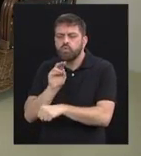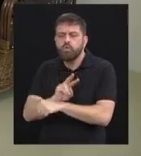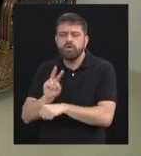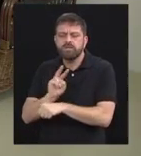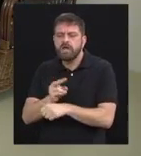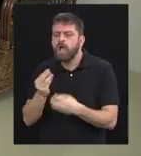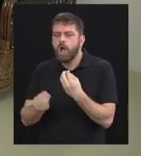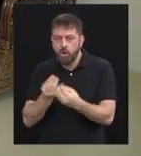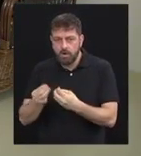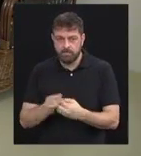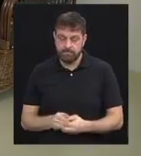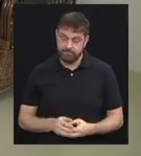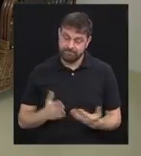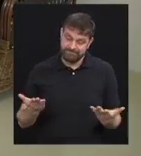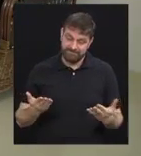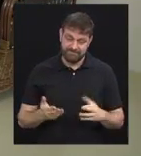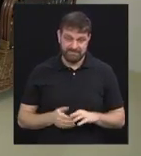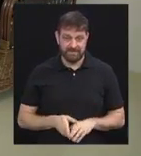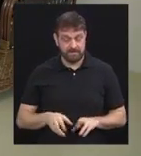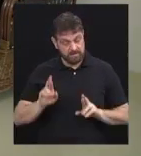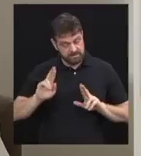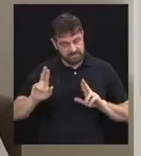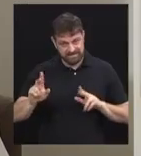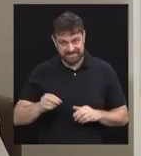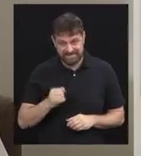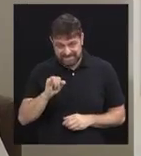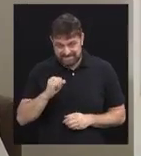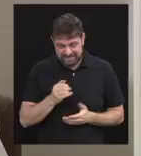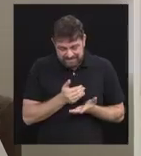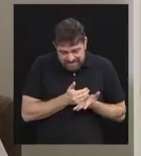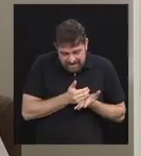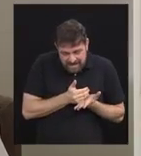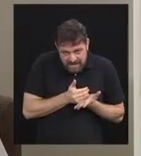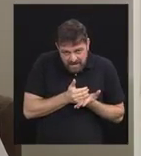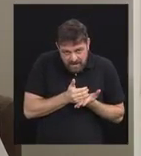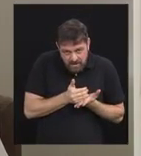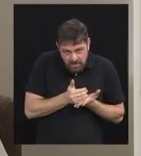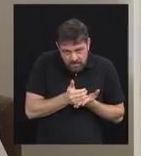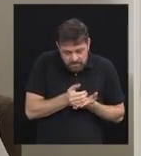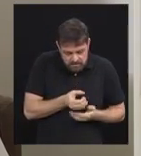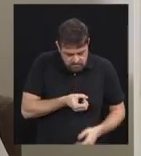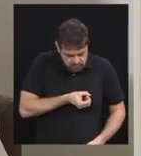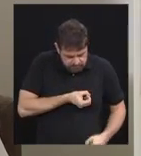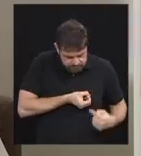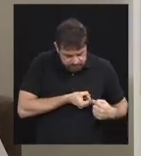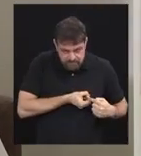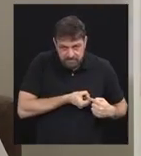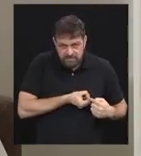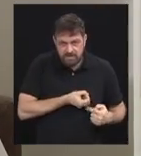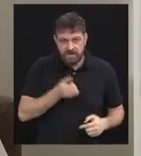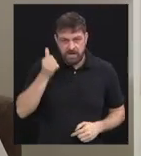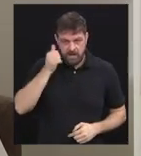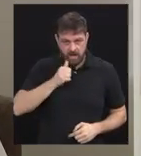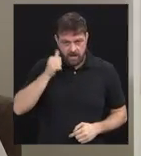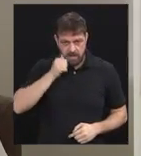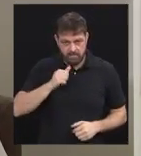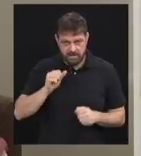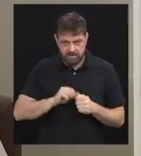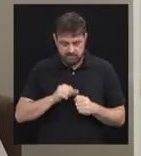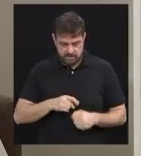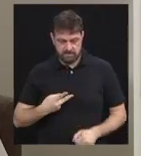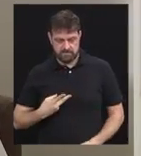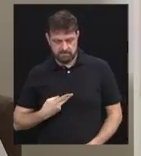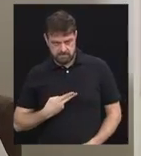do estágio da doença. Se a doença é pequena, está localizada, então ela vai ser submetida a